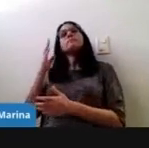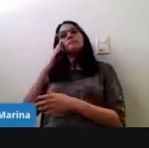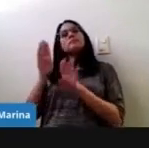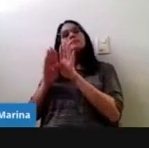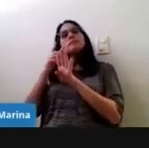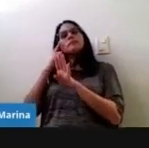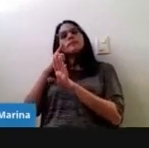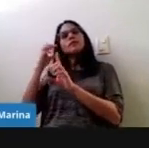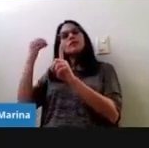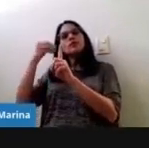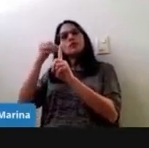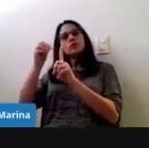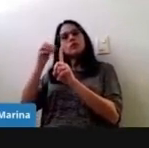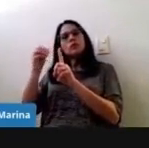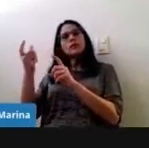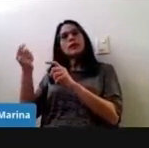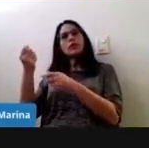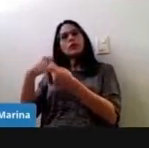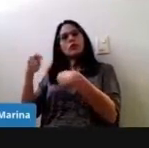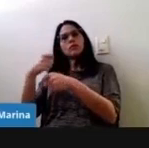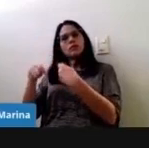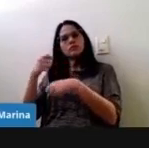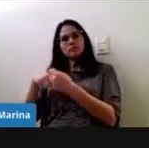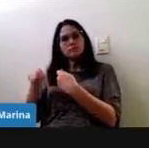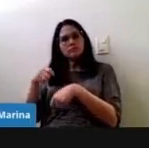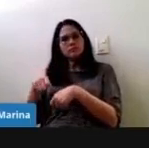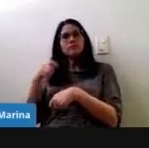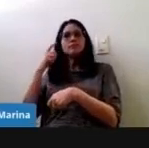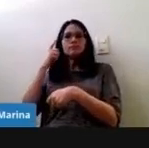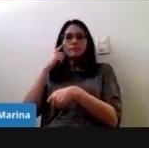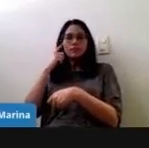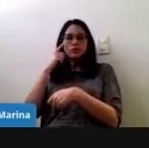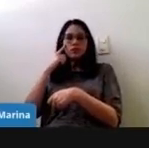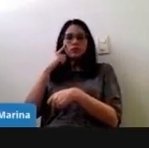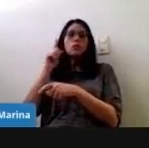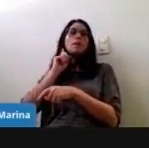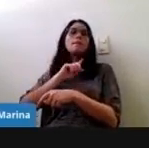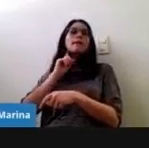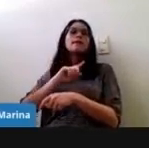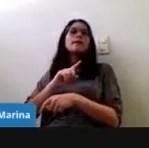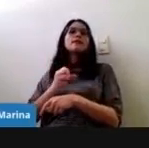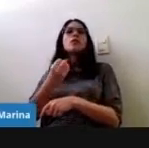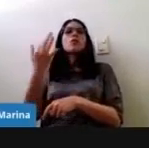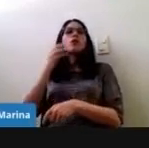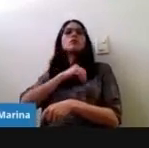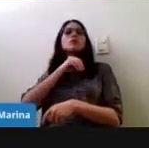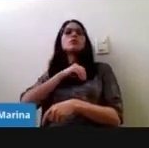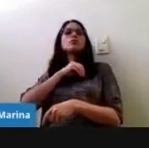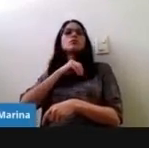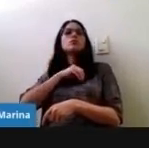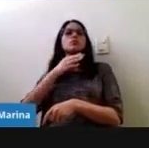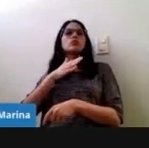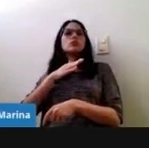vulnerabilidade econômica. E para isso, nós analisamos, no estado de Minas, o percentual da população com renda mensal per